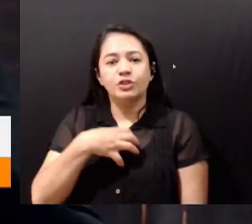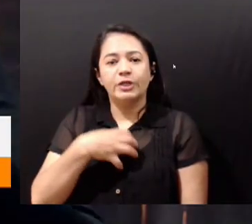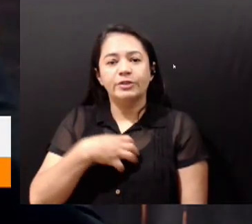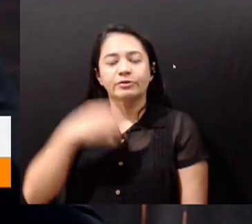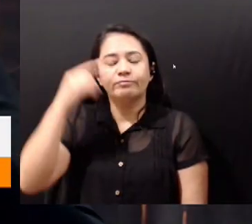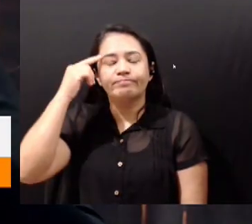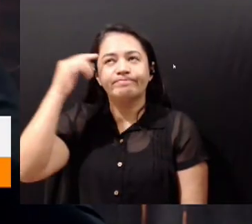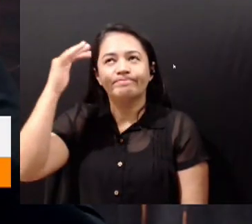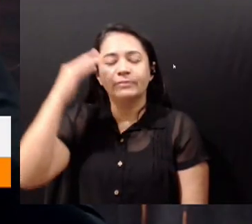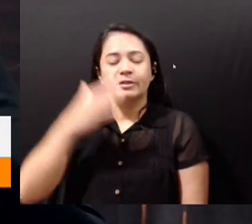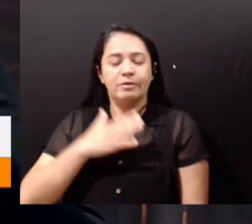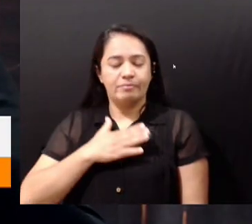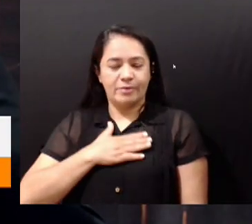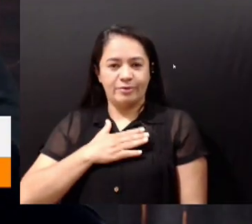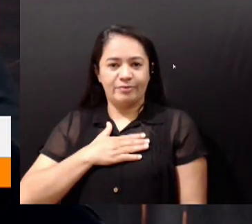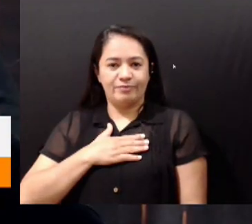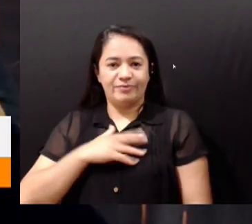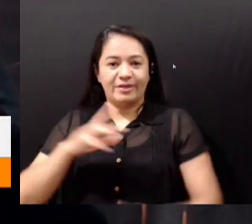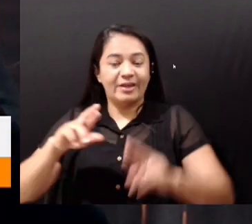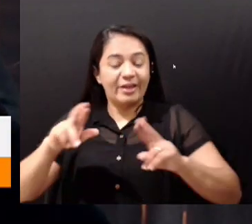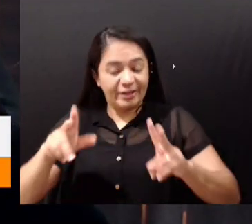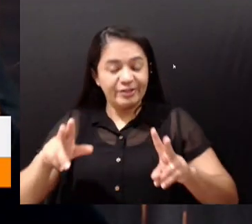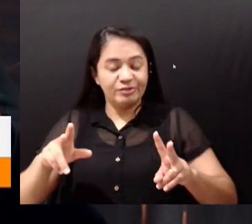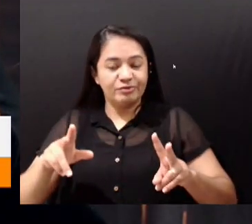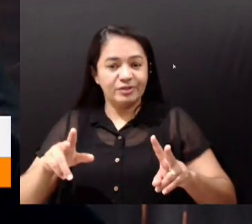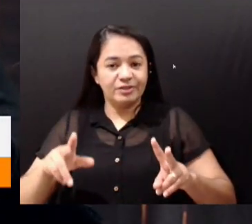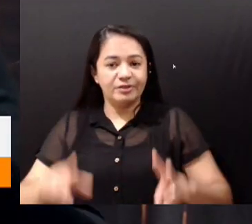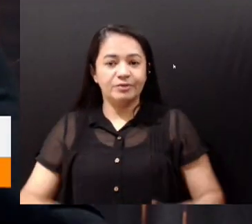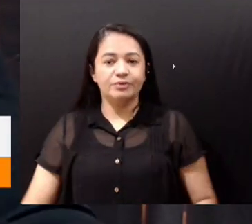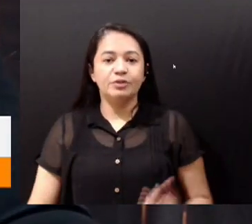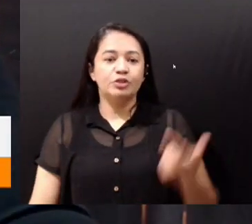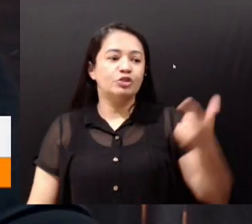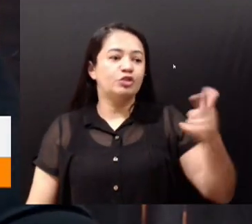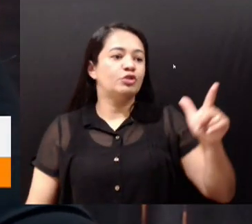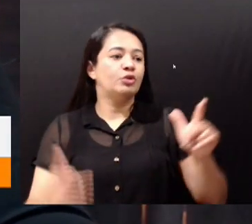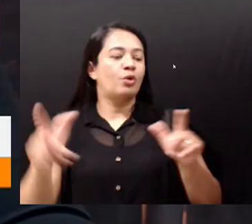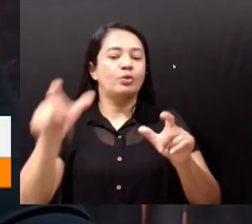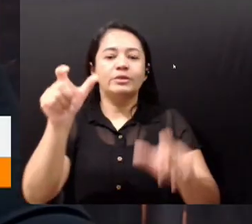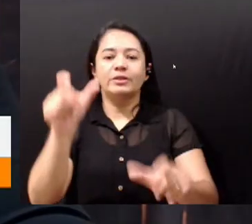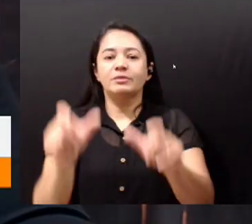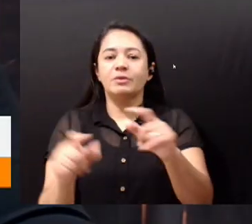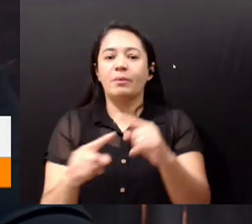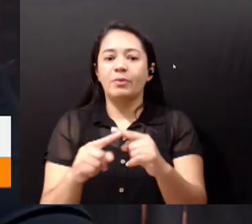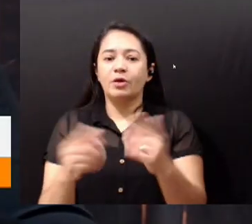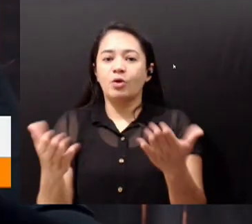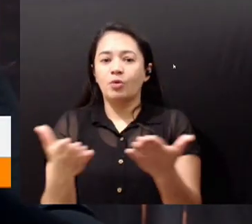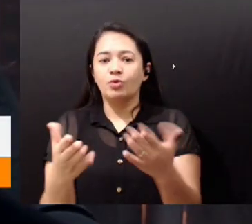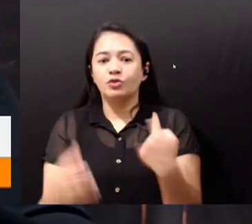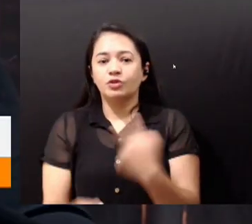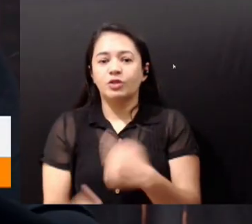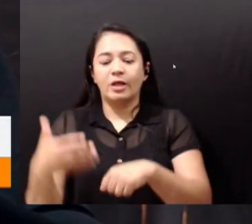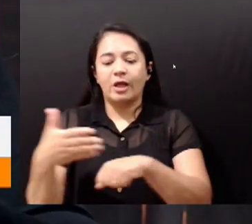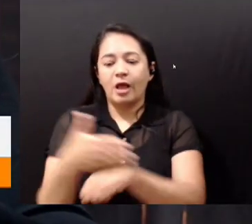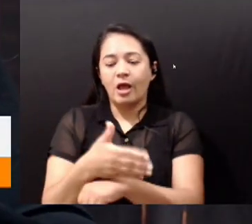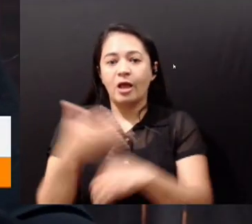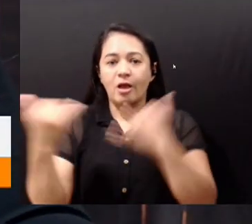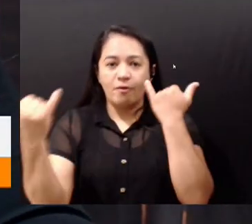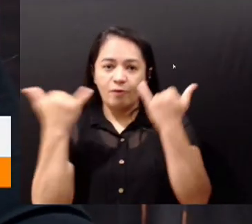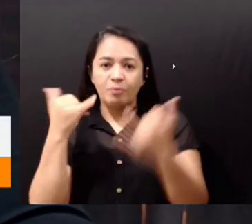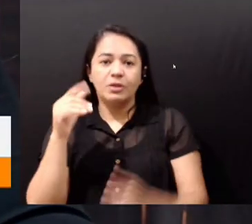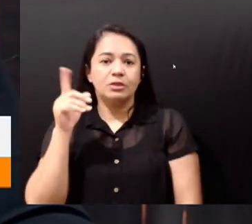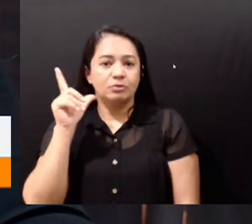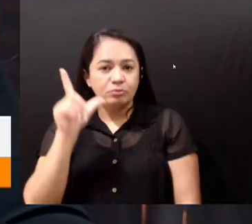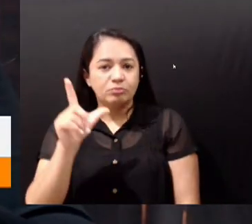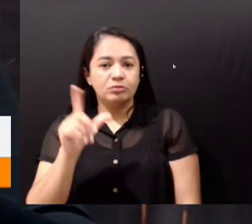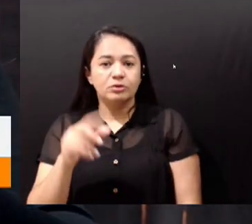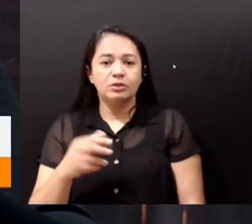é diferente, sabe, assim, de outras pessoas, porque hoje a gente tem acesso a informações e eu já fui buscar de várias formas